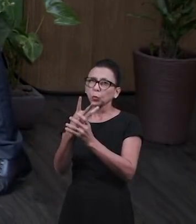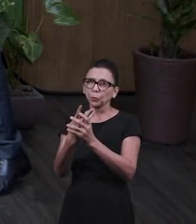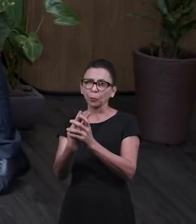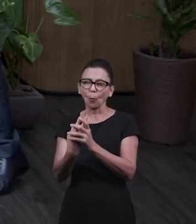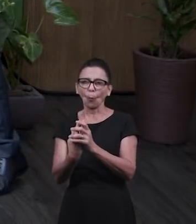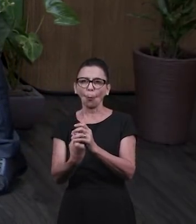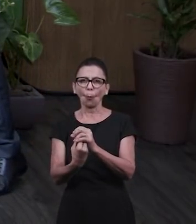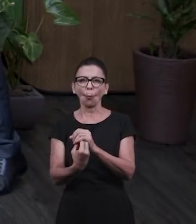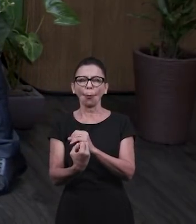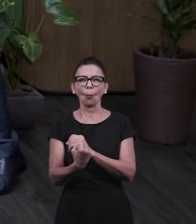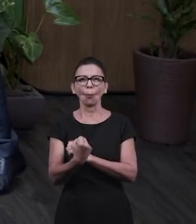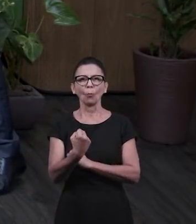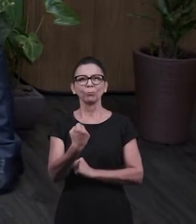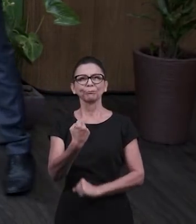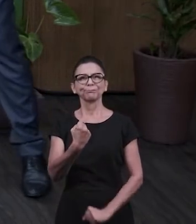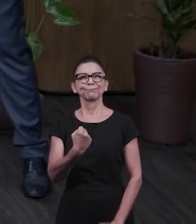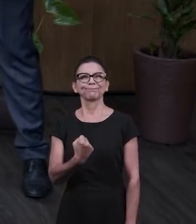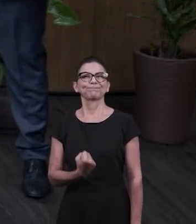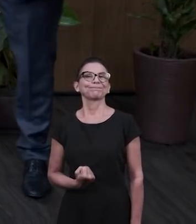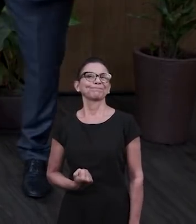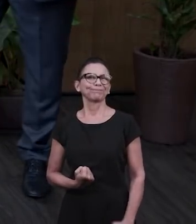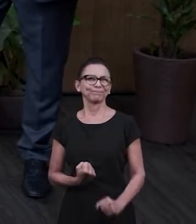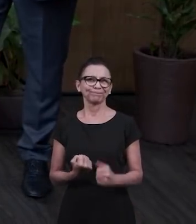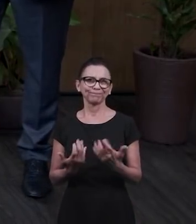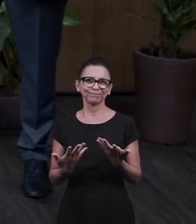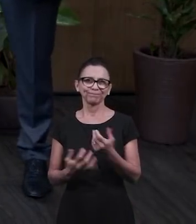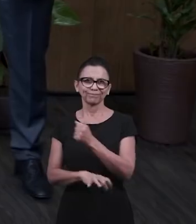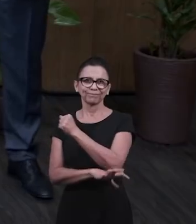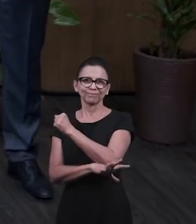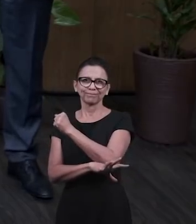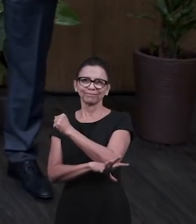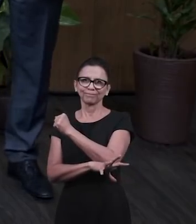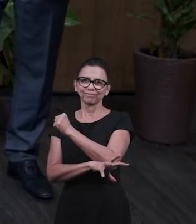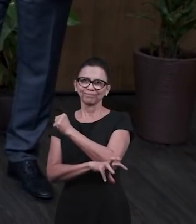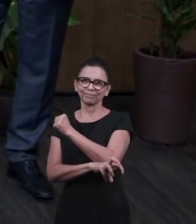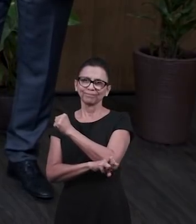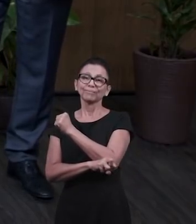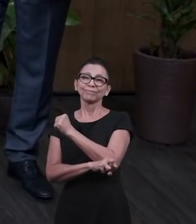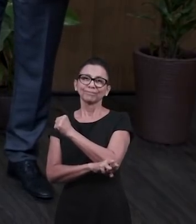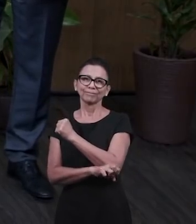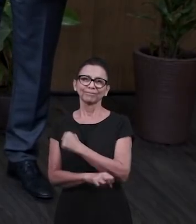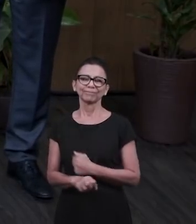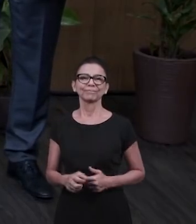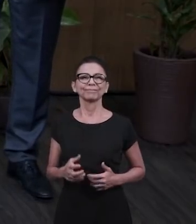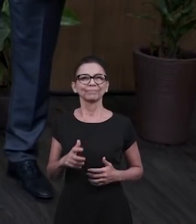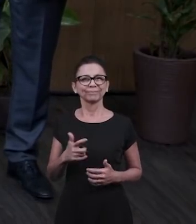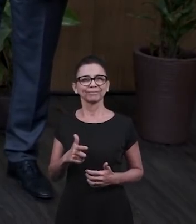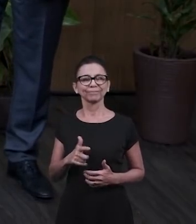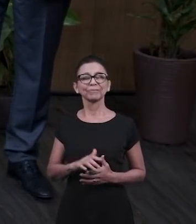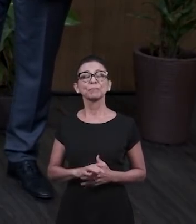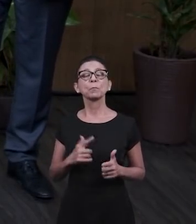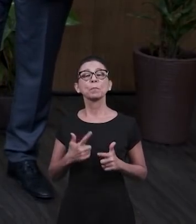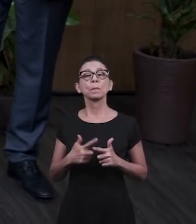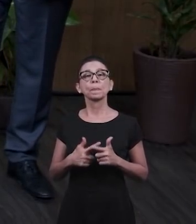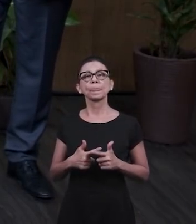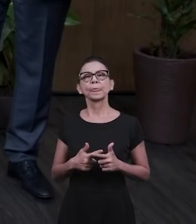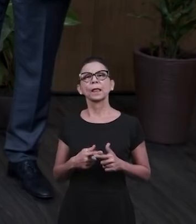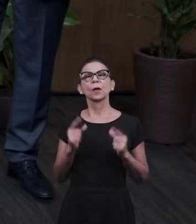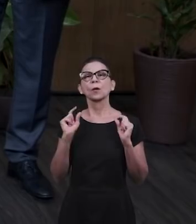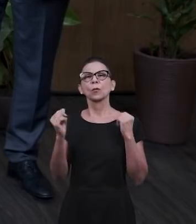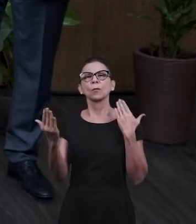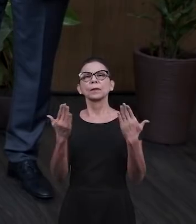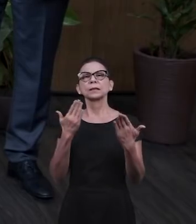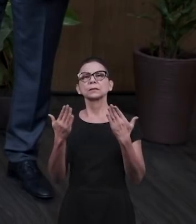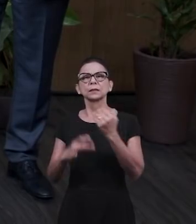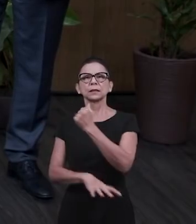secasse, porque não tinha raiz. A raiz fala de quê? A raiz fala daquilo que